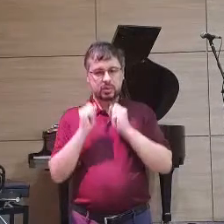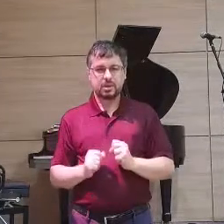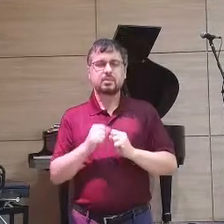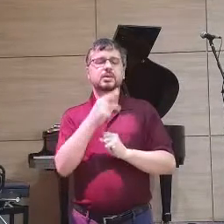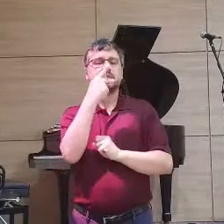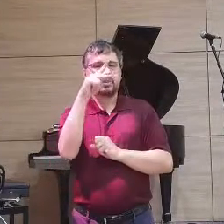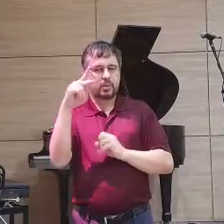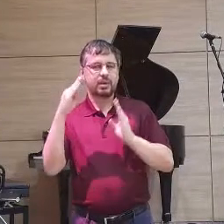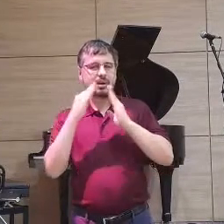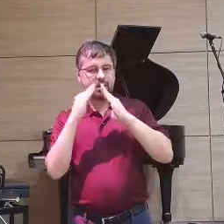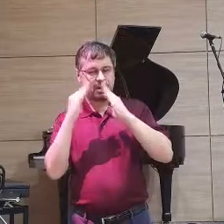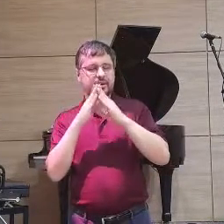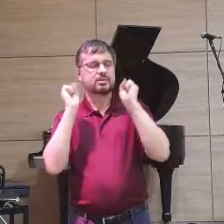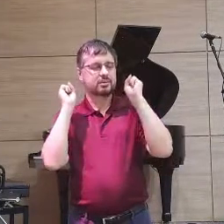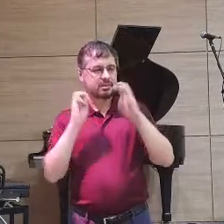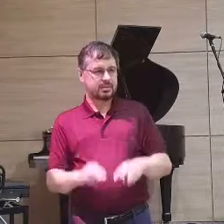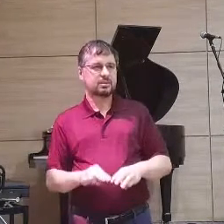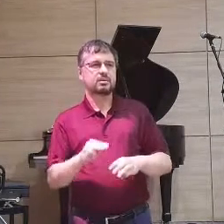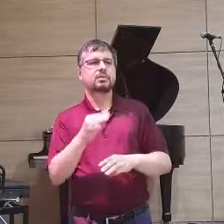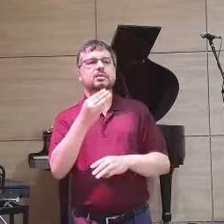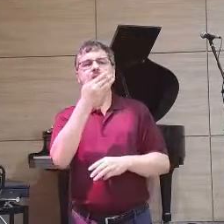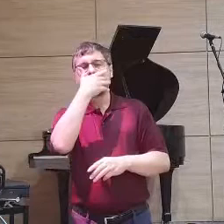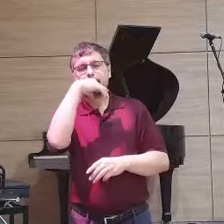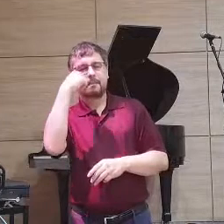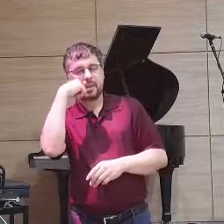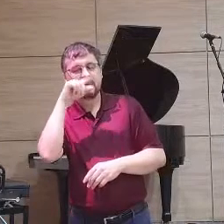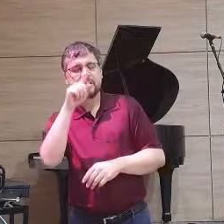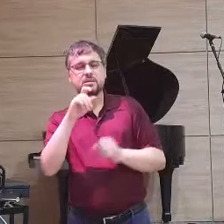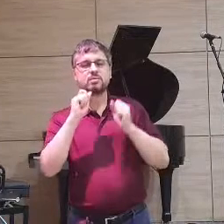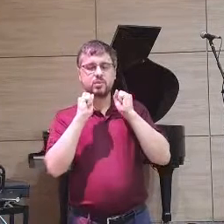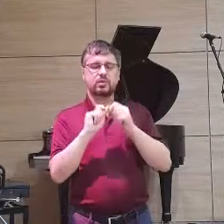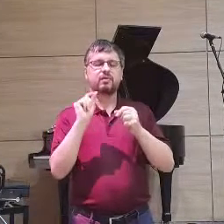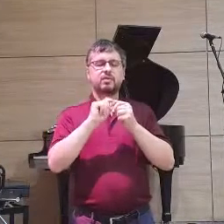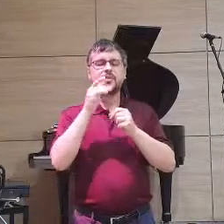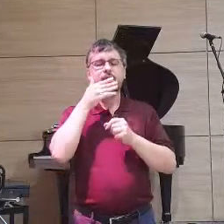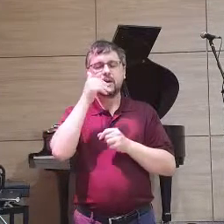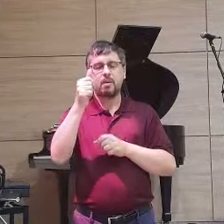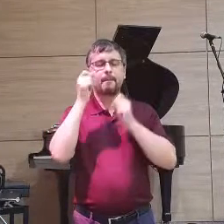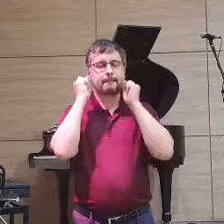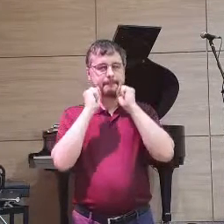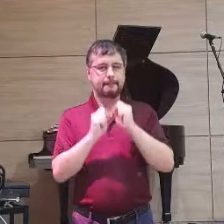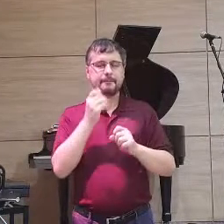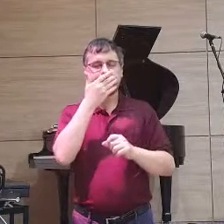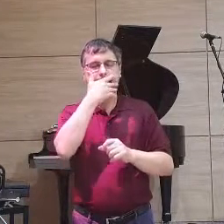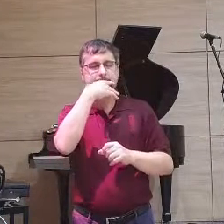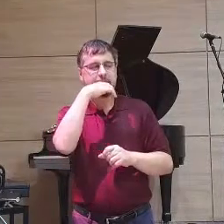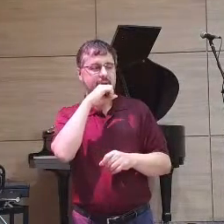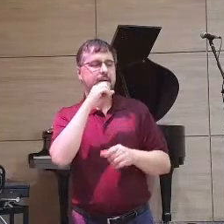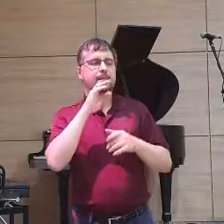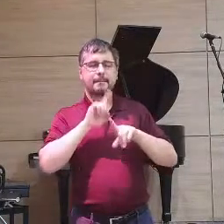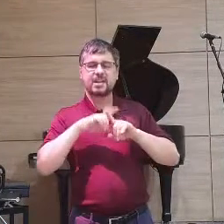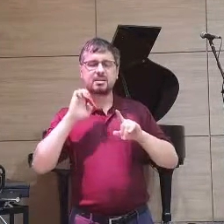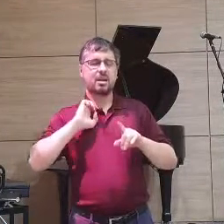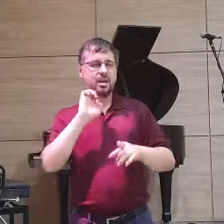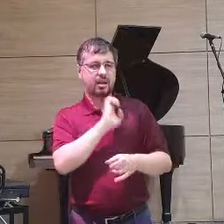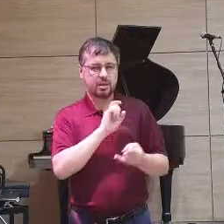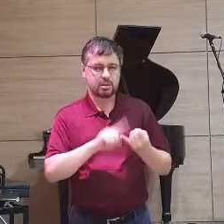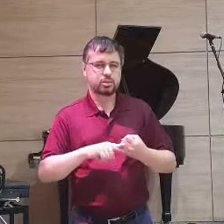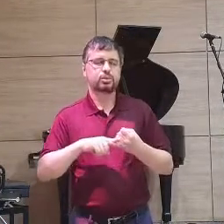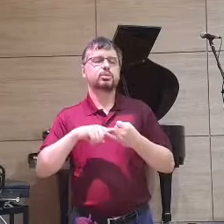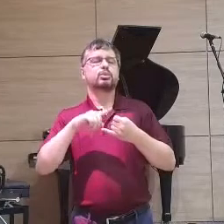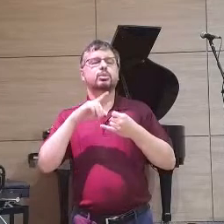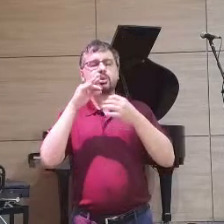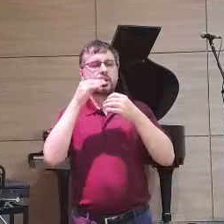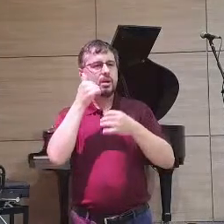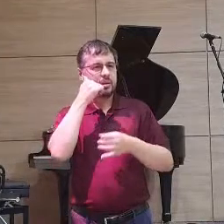que ser para sua o pai que esse poder faça de você o melhor pai o pai mais ético possível mais moral